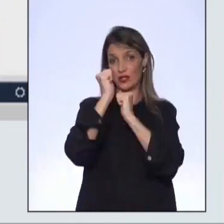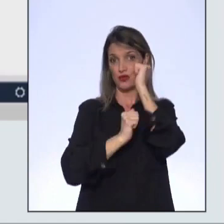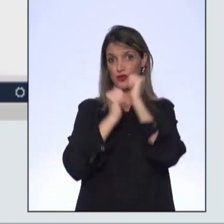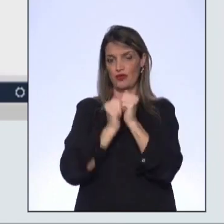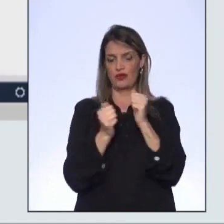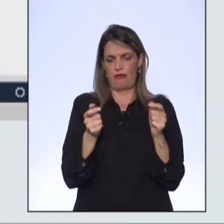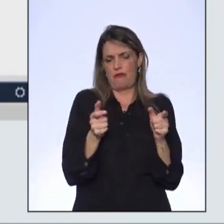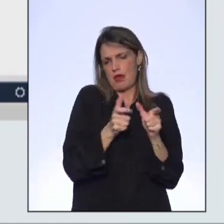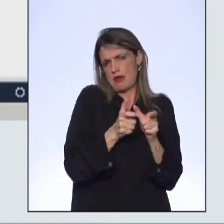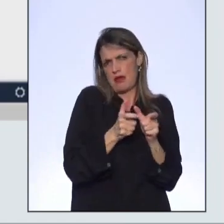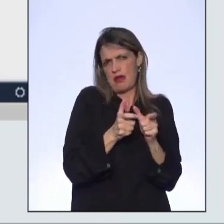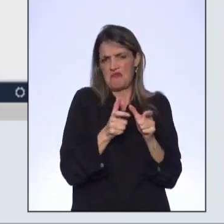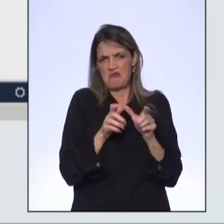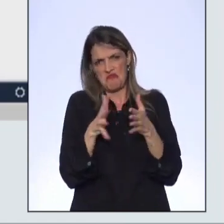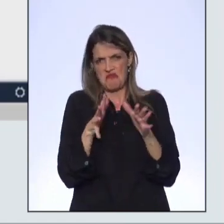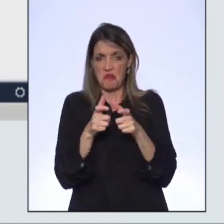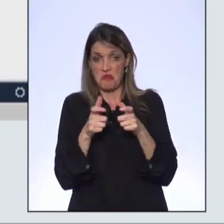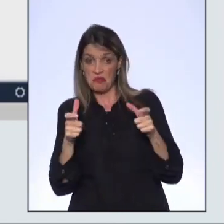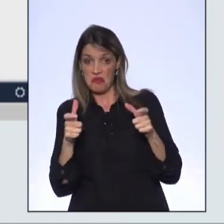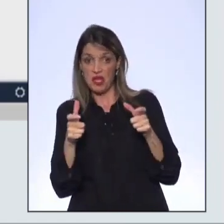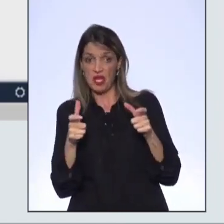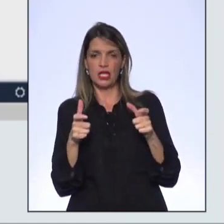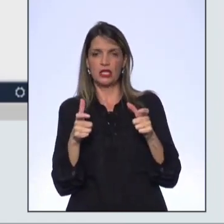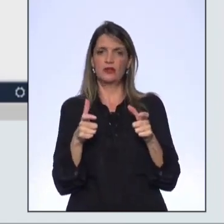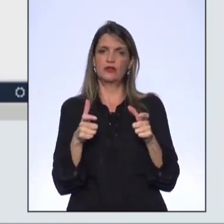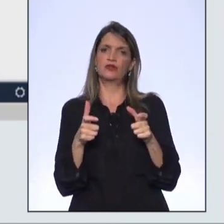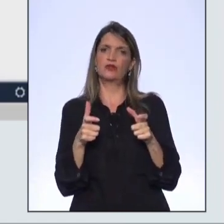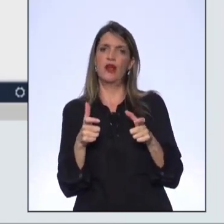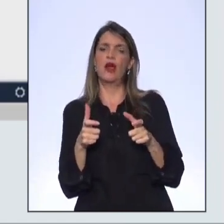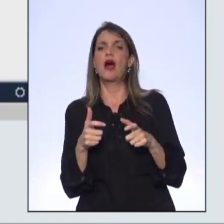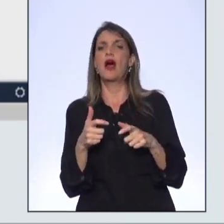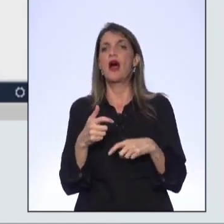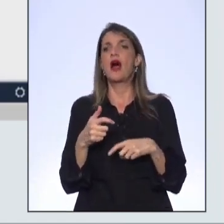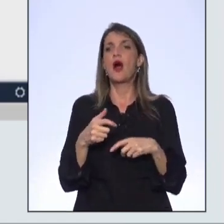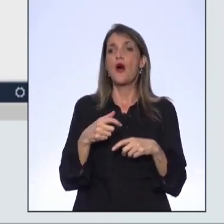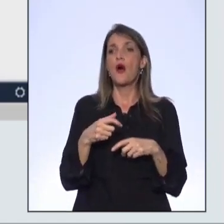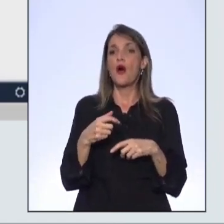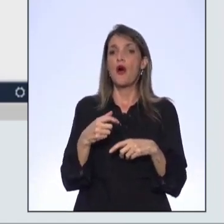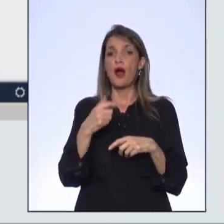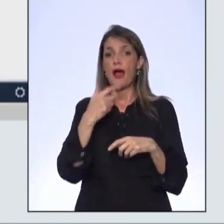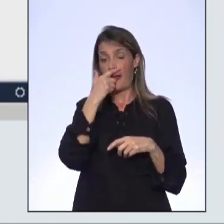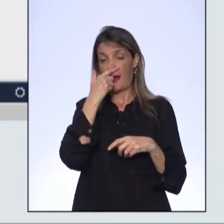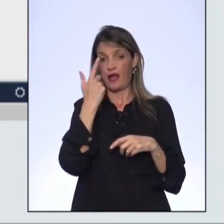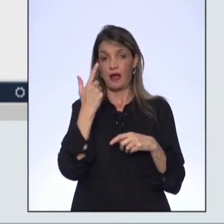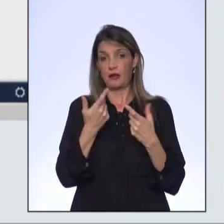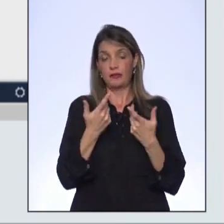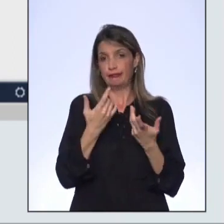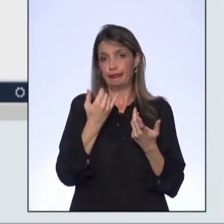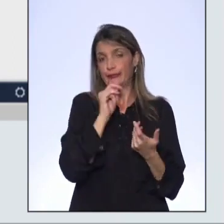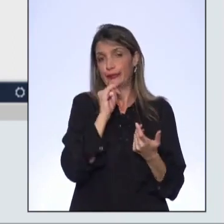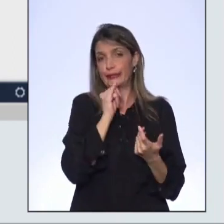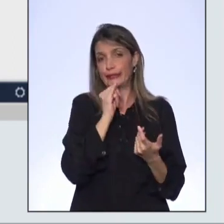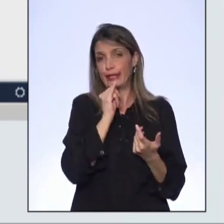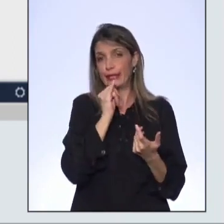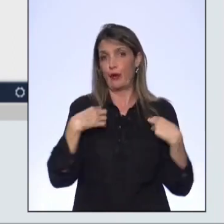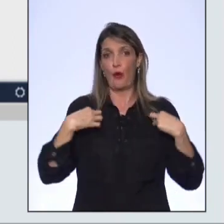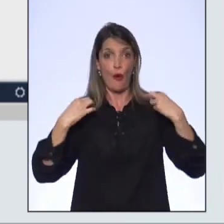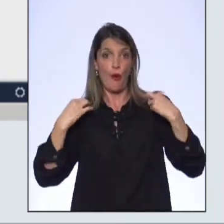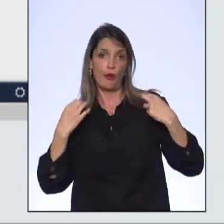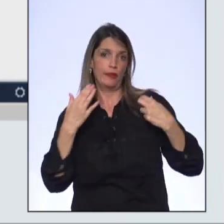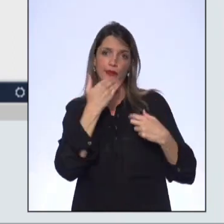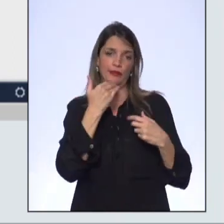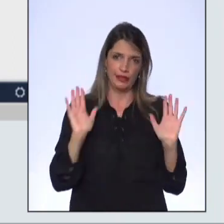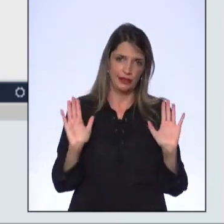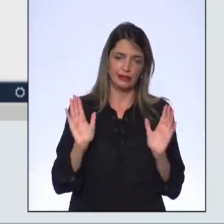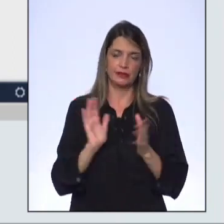porte, que concentrava sua energia na produção de bens de consumo leves não duráveis, tais como o setor têxtil e alimentício.